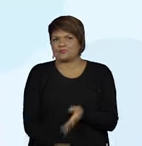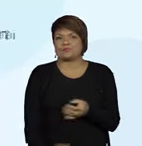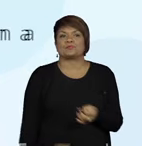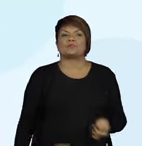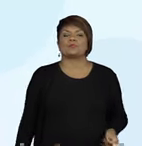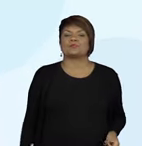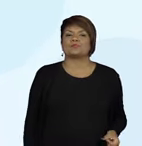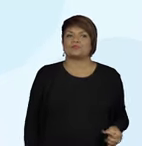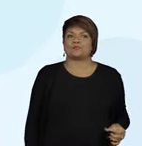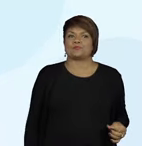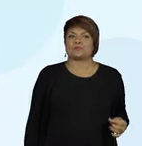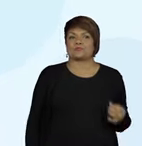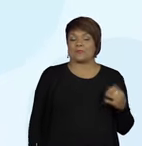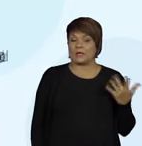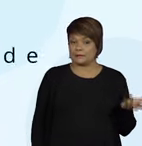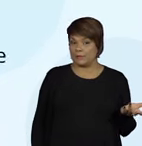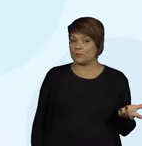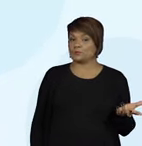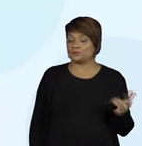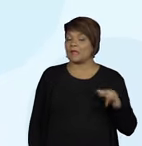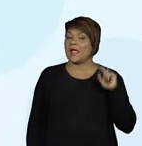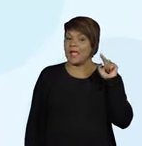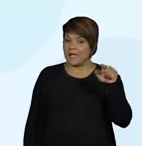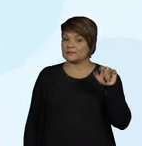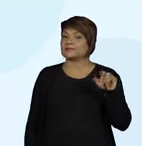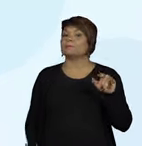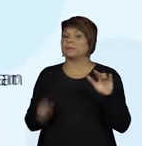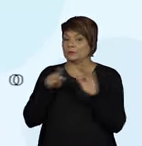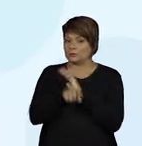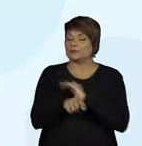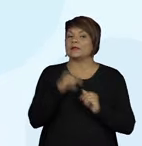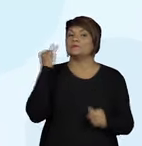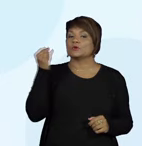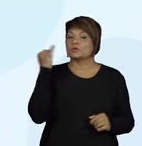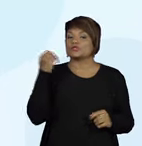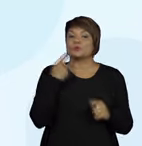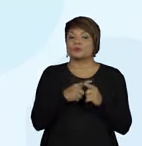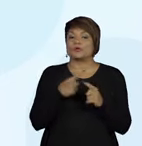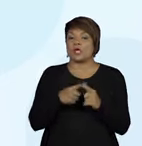o canal. Por isso que essa pergunta é importante, né? A gente